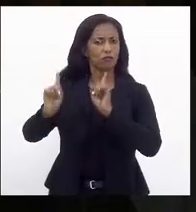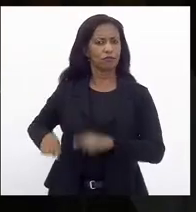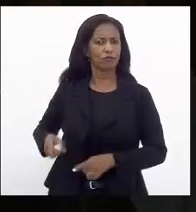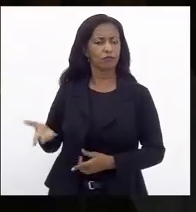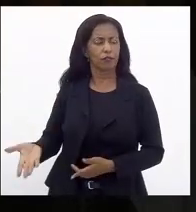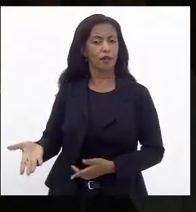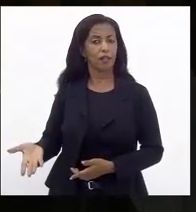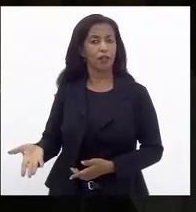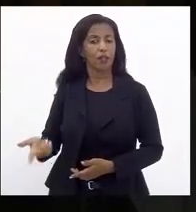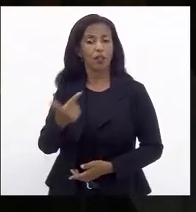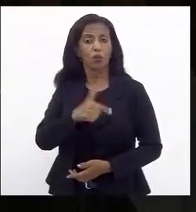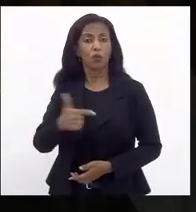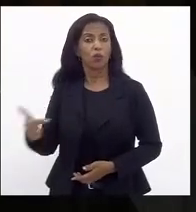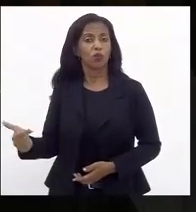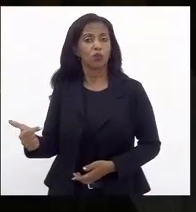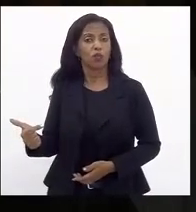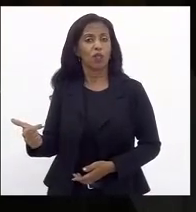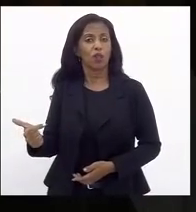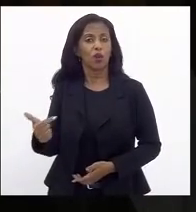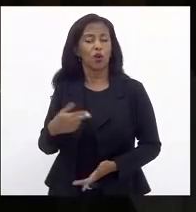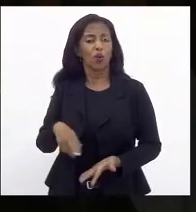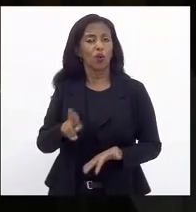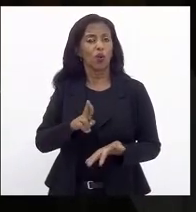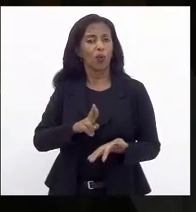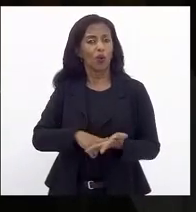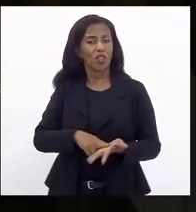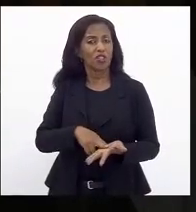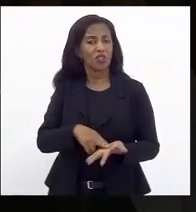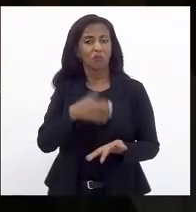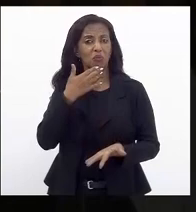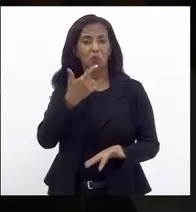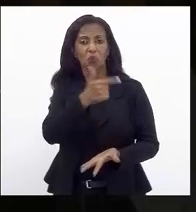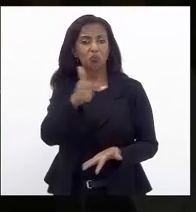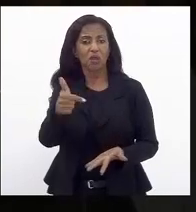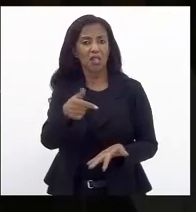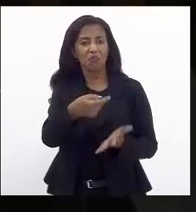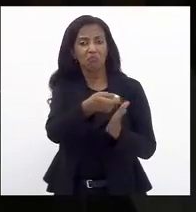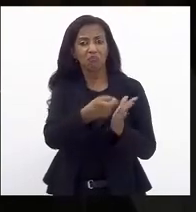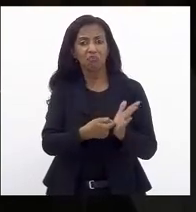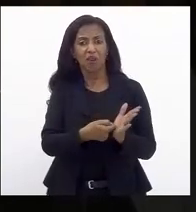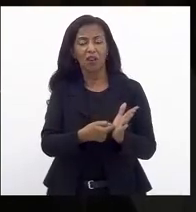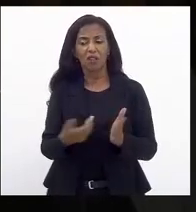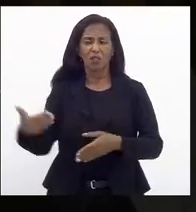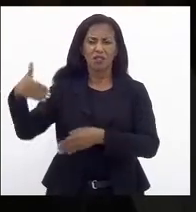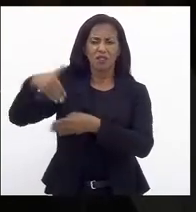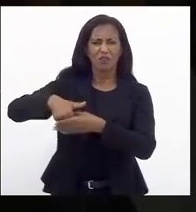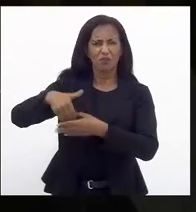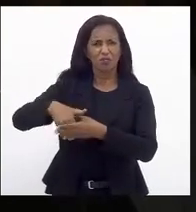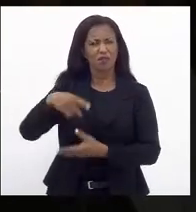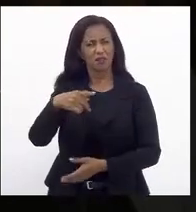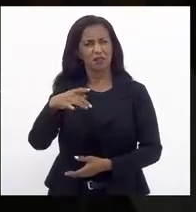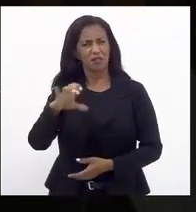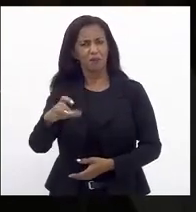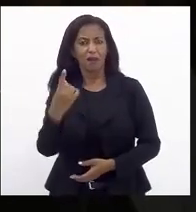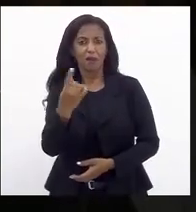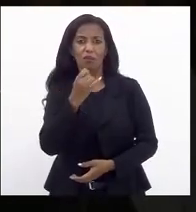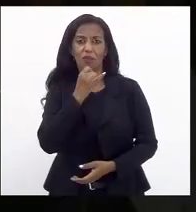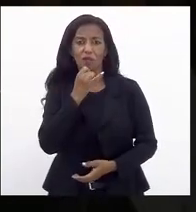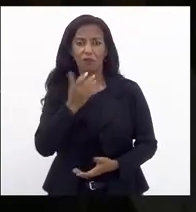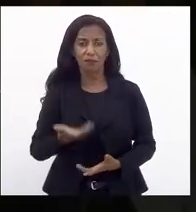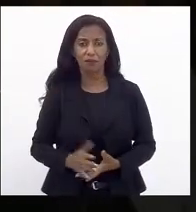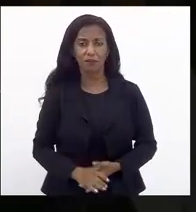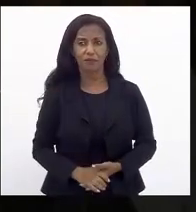que se quer um regime de recuperação fiscal exige eu a votação dessa PEC é um exemplo